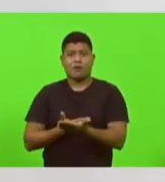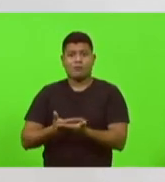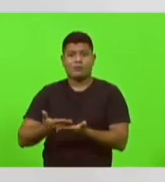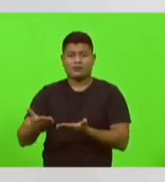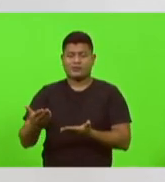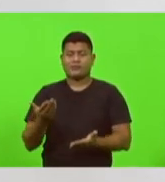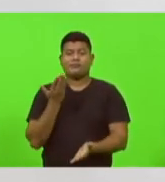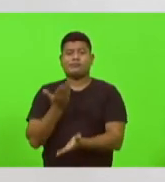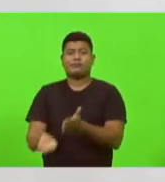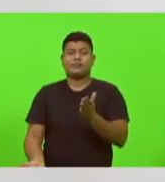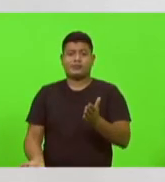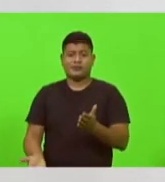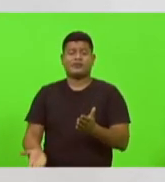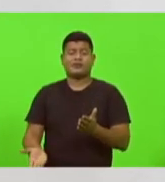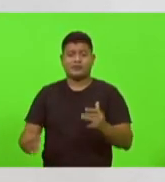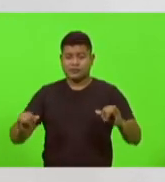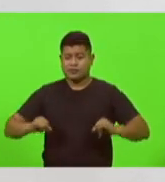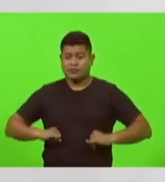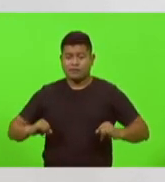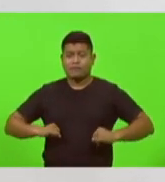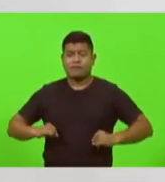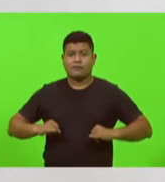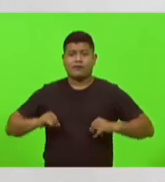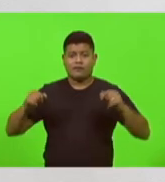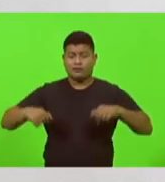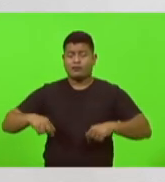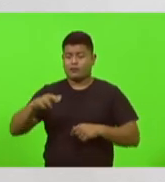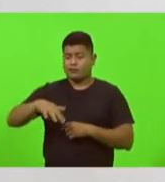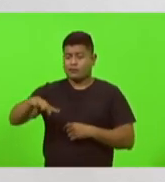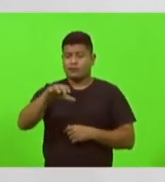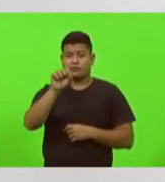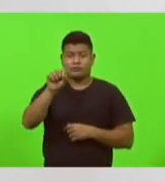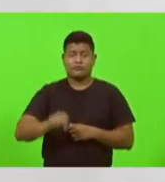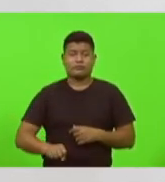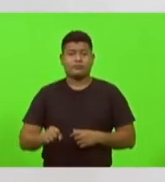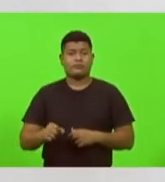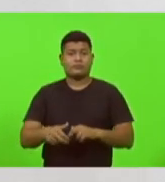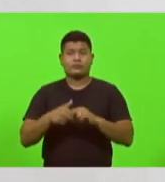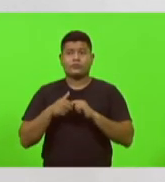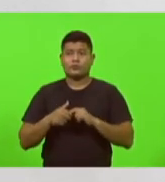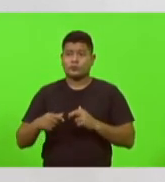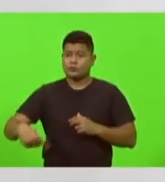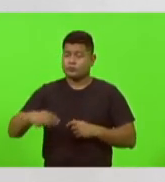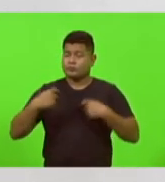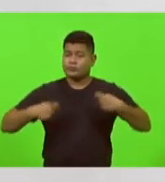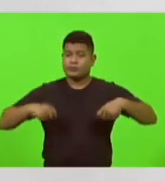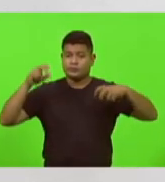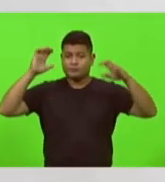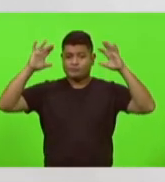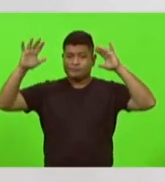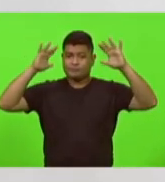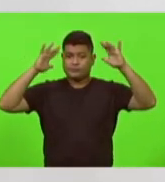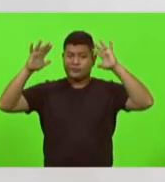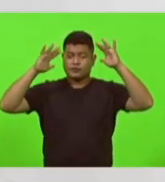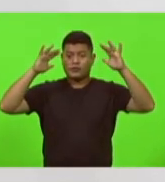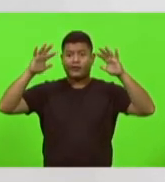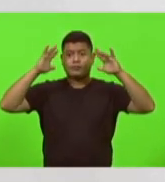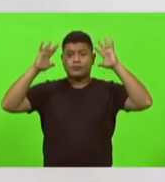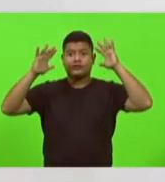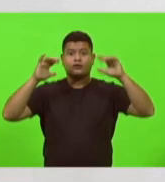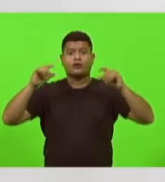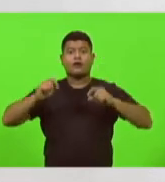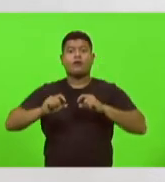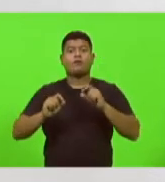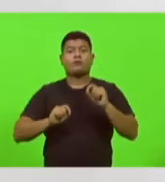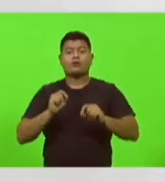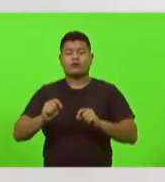caro aqui na região sul do nosso país. Portanto, nós temos que pensar e pensar longe, se nós